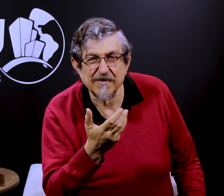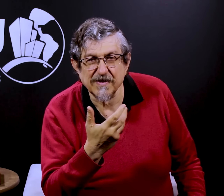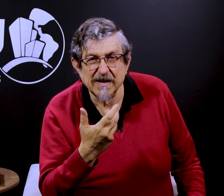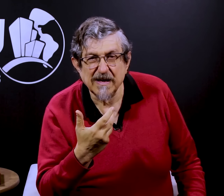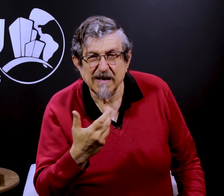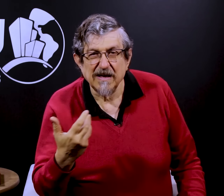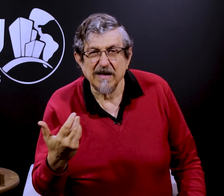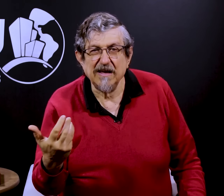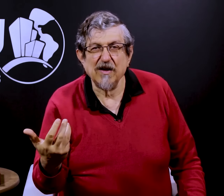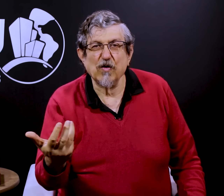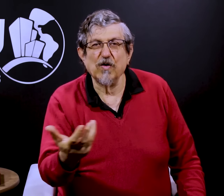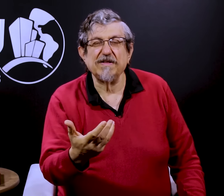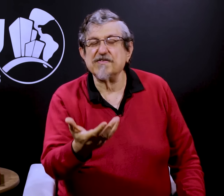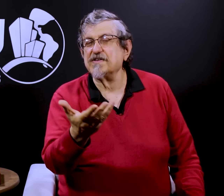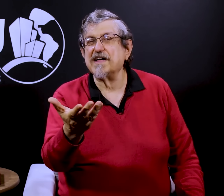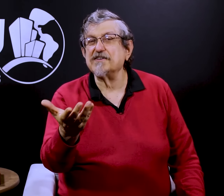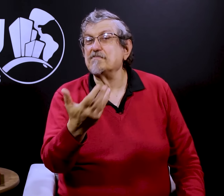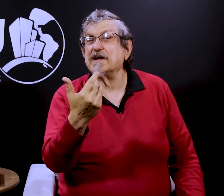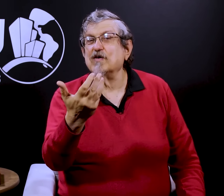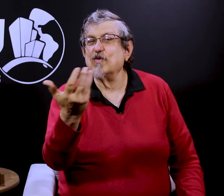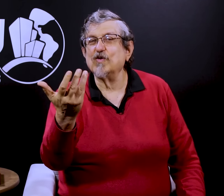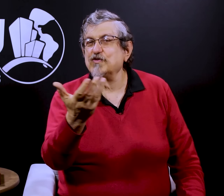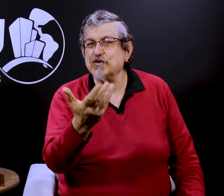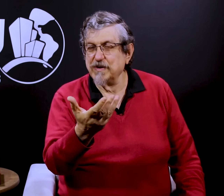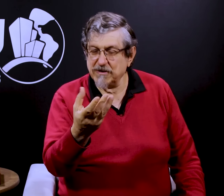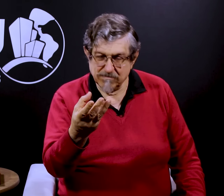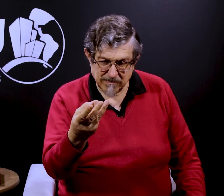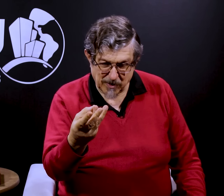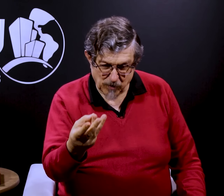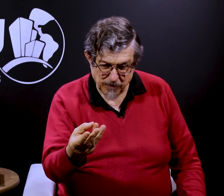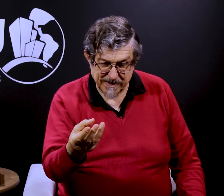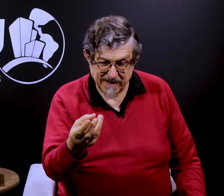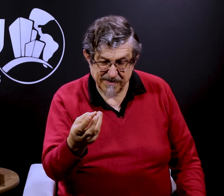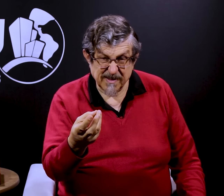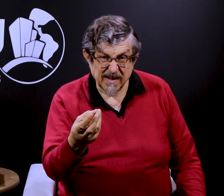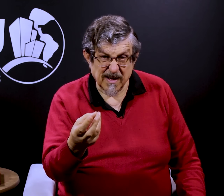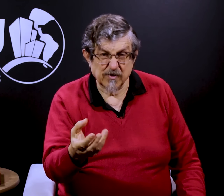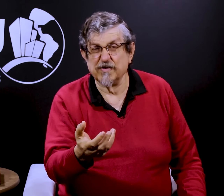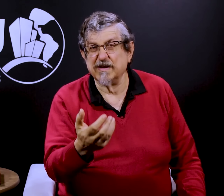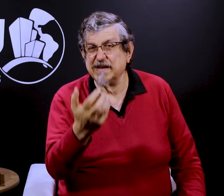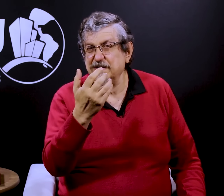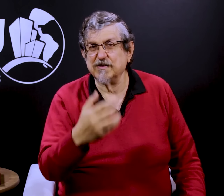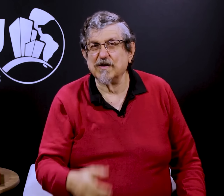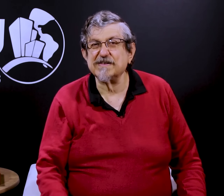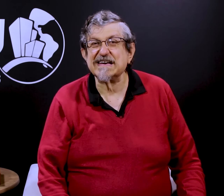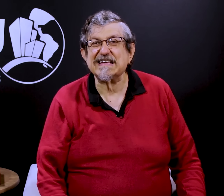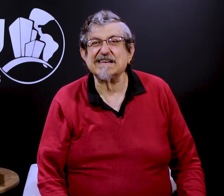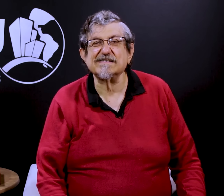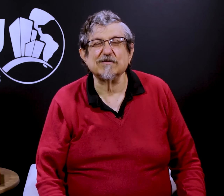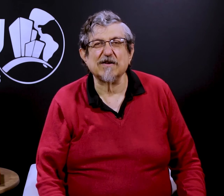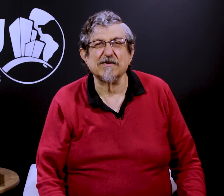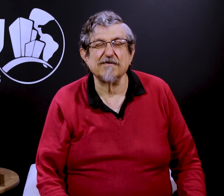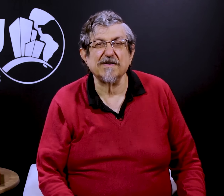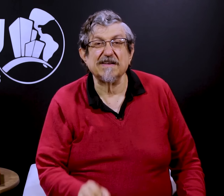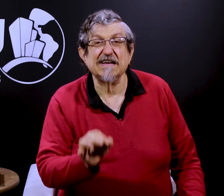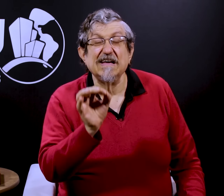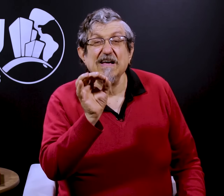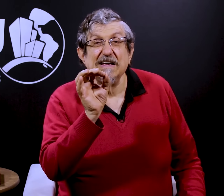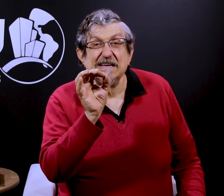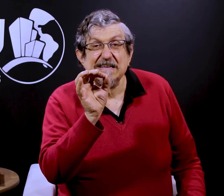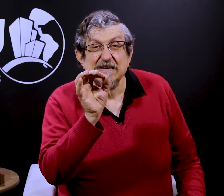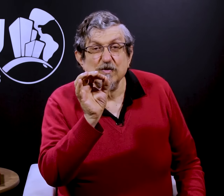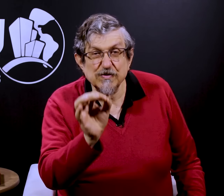Equidade e honestidade para construir a comunidade a sociedade a nossa relação da nossa